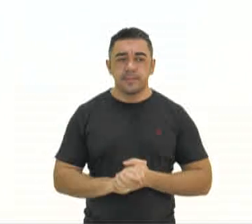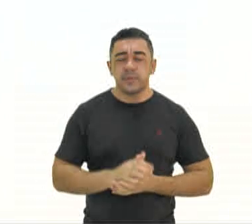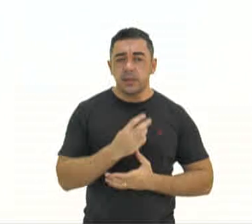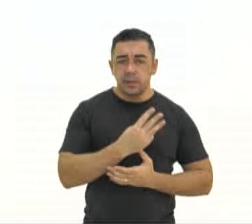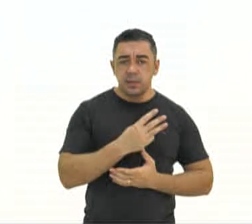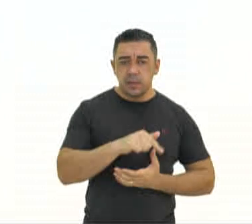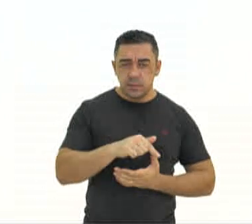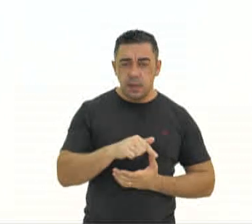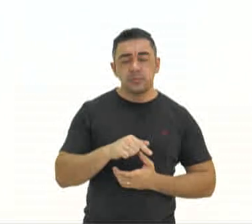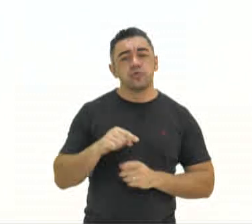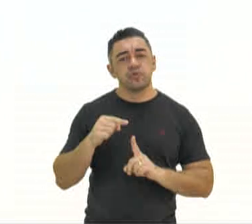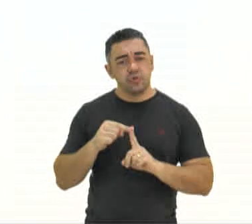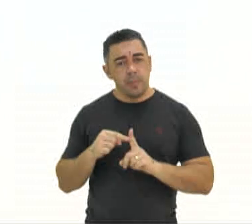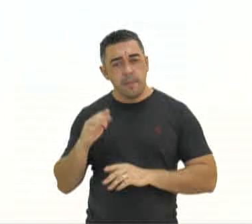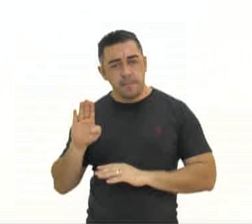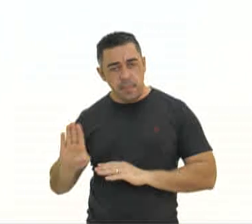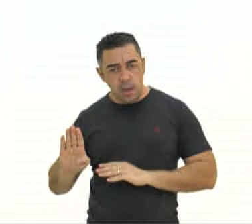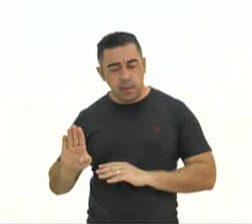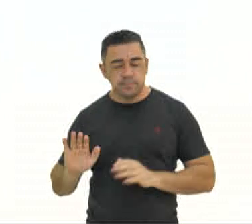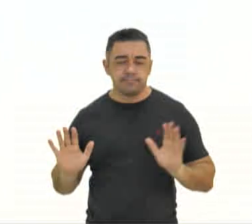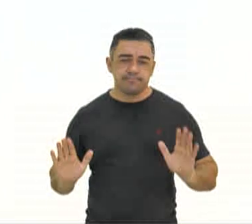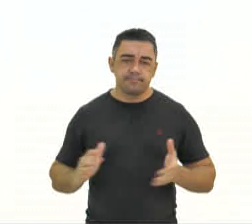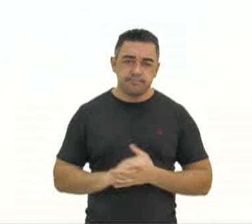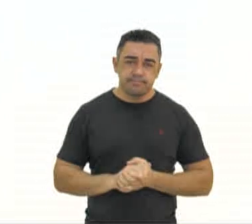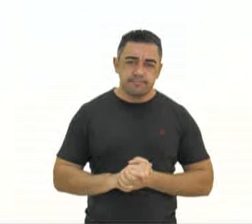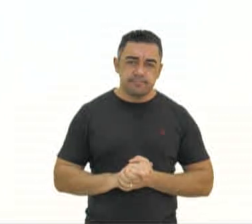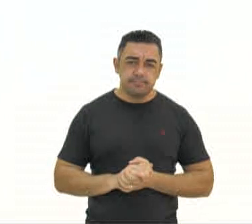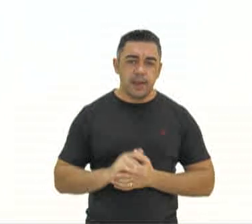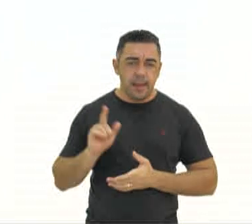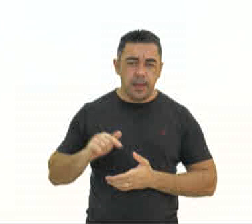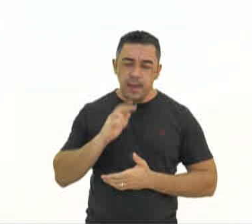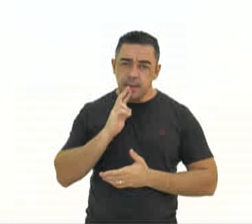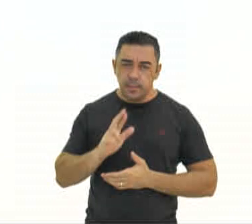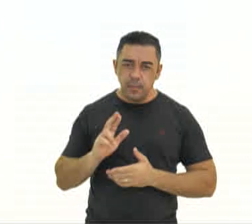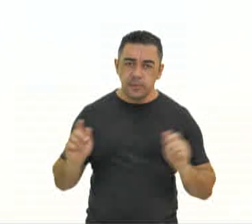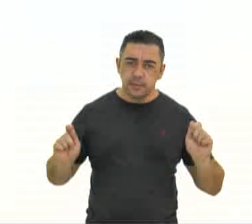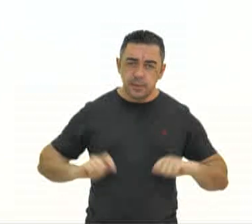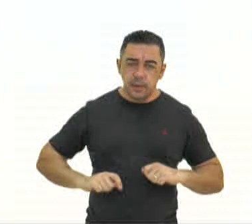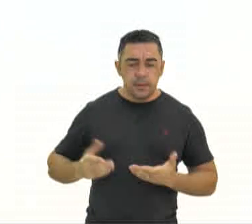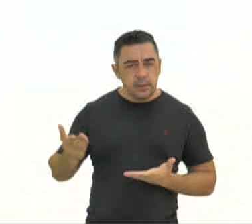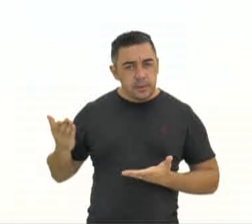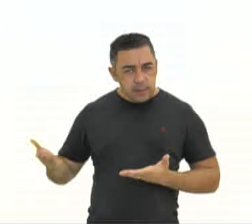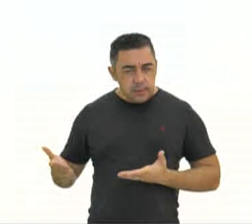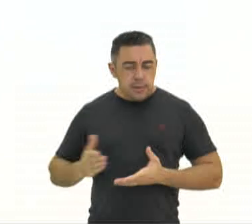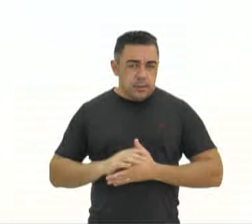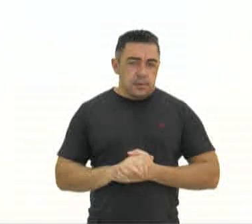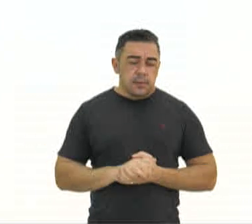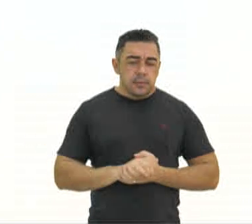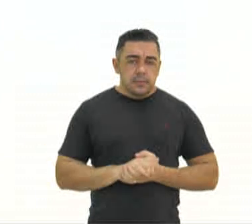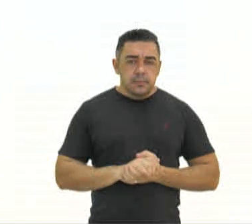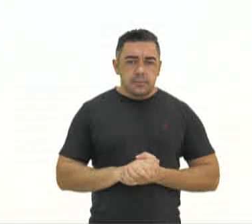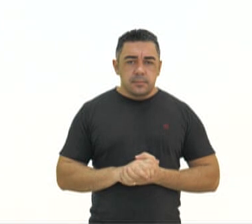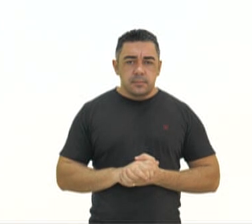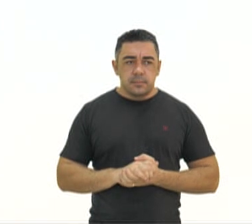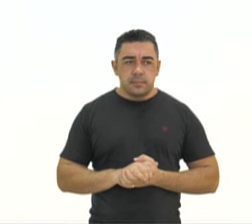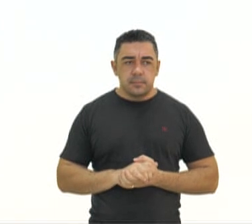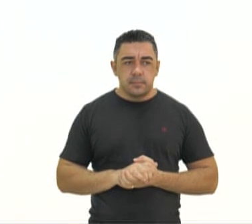e 37 caixas do tipo B. Então, essa aí é a minha solução do exemplo